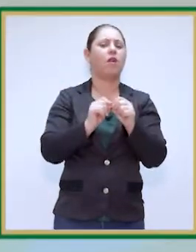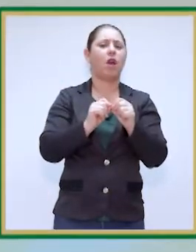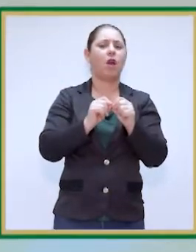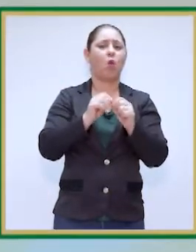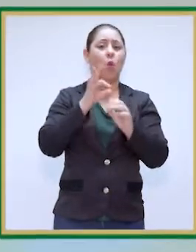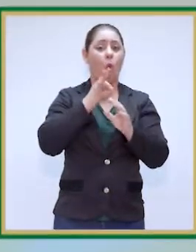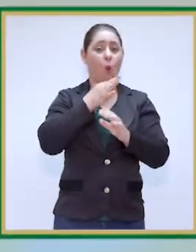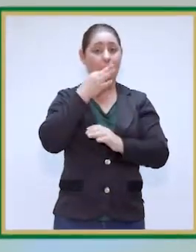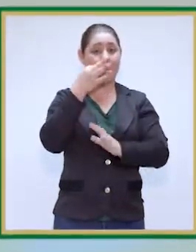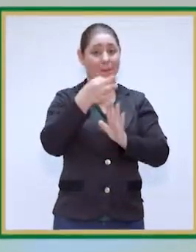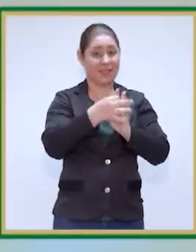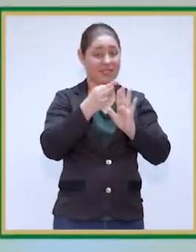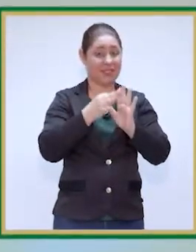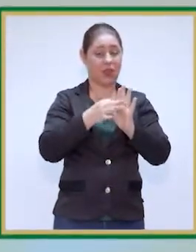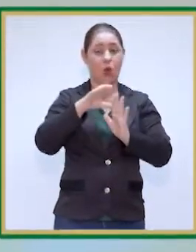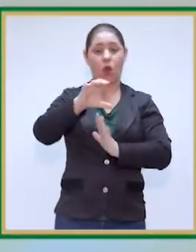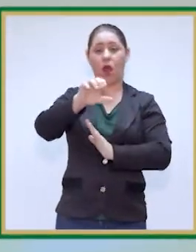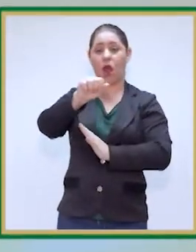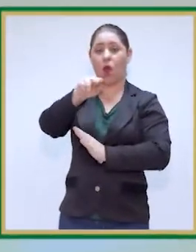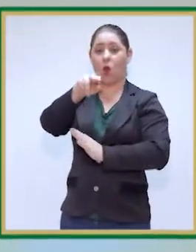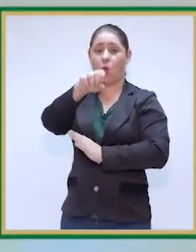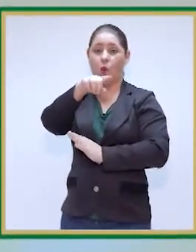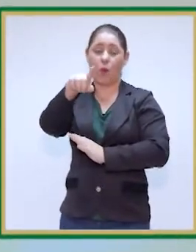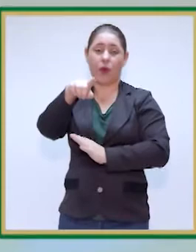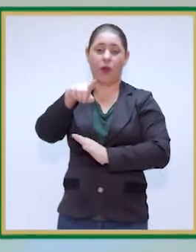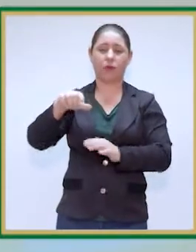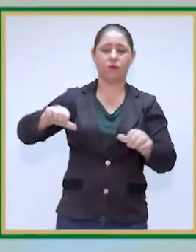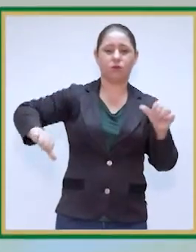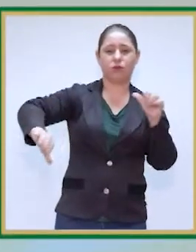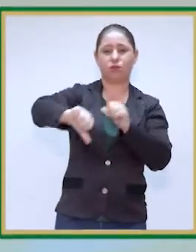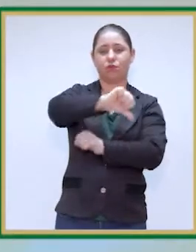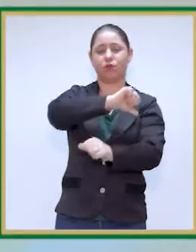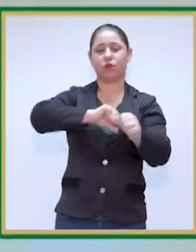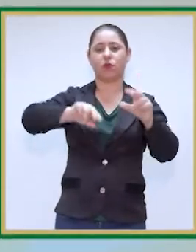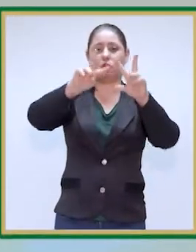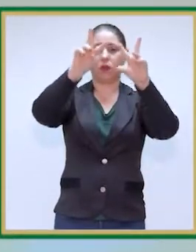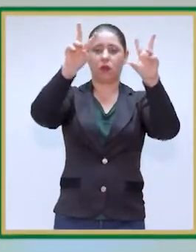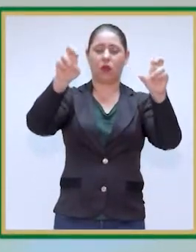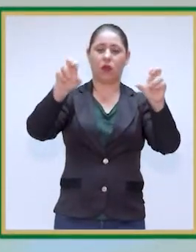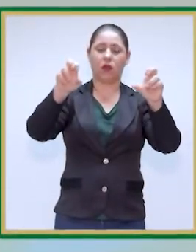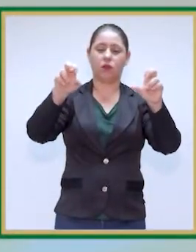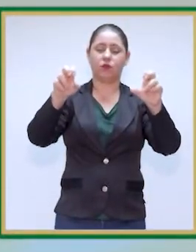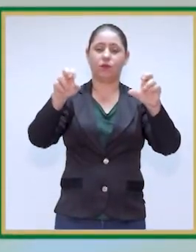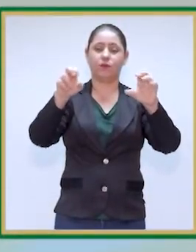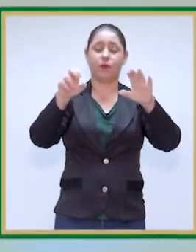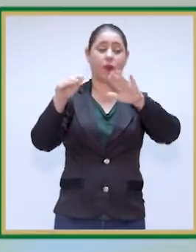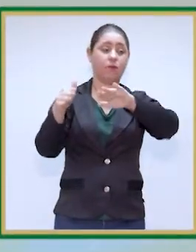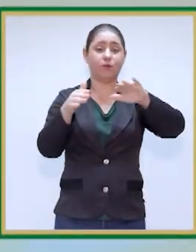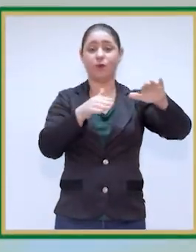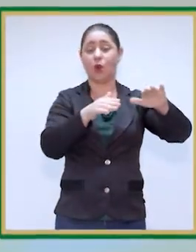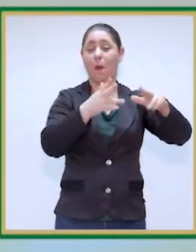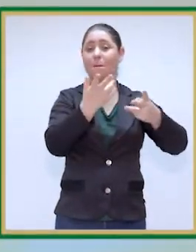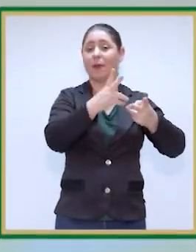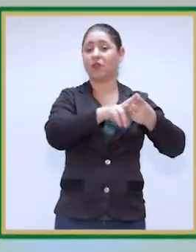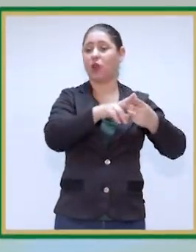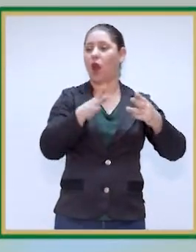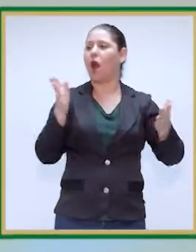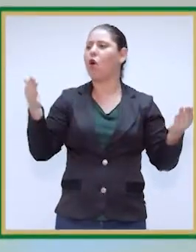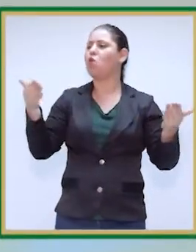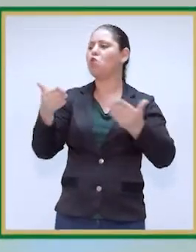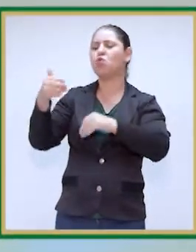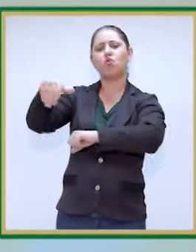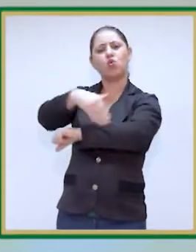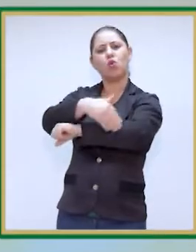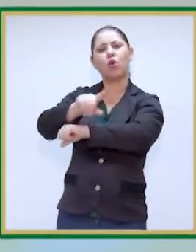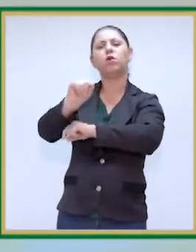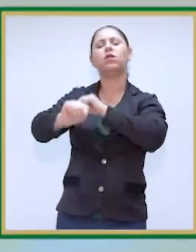sua opinião agora, na opinião do defensor Cauê, mudando um pouco de assunto, saindo um pouco do presídio, né? Vamos para a